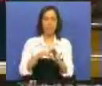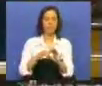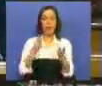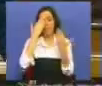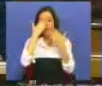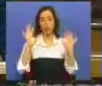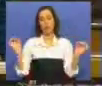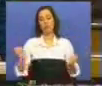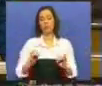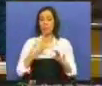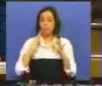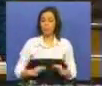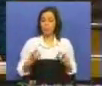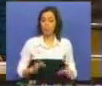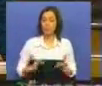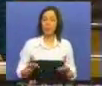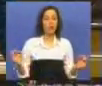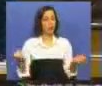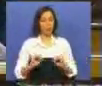se democratizar completamente.